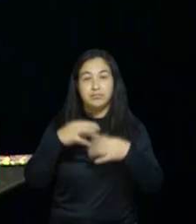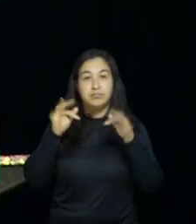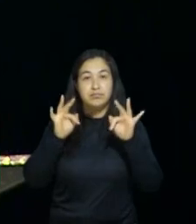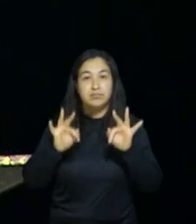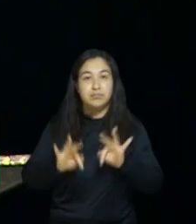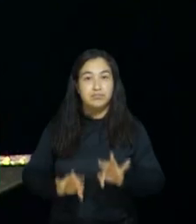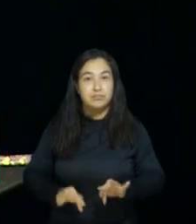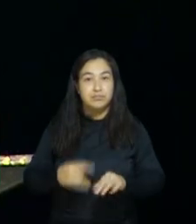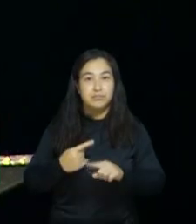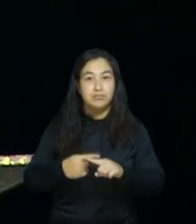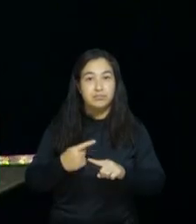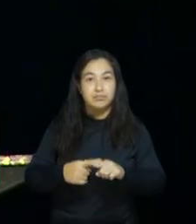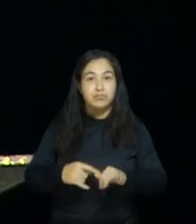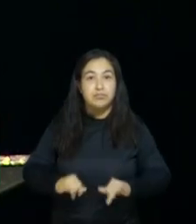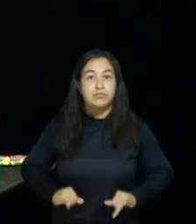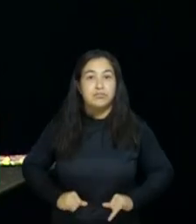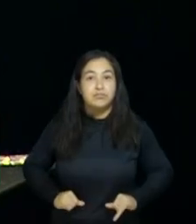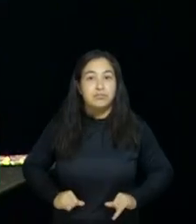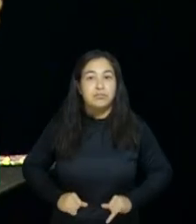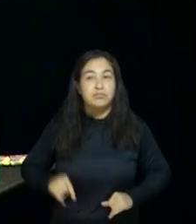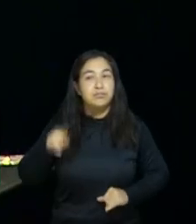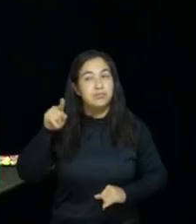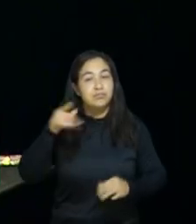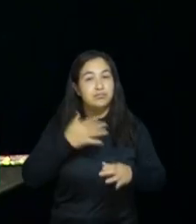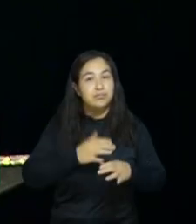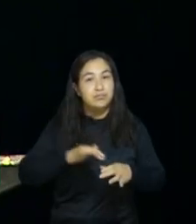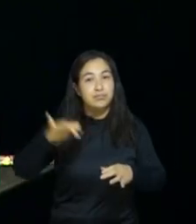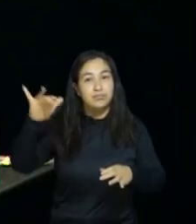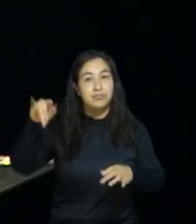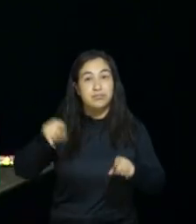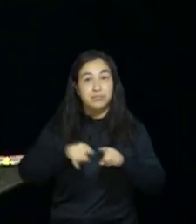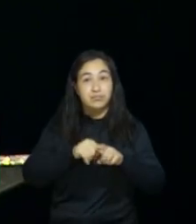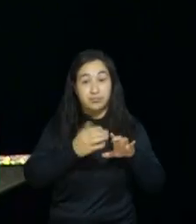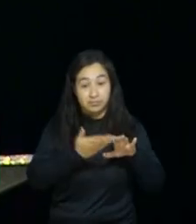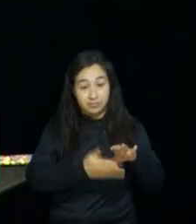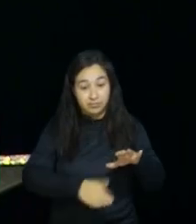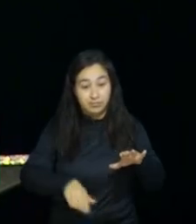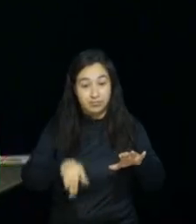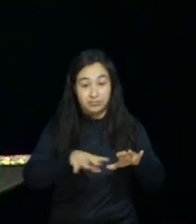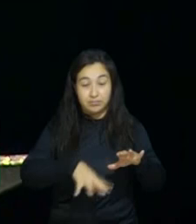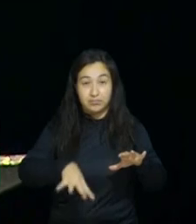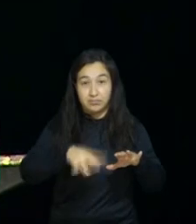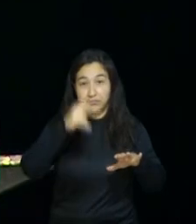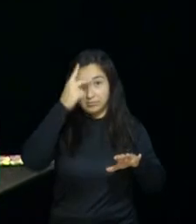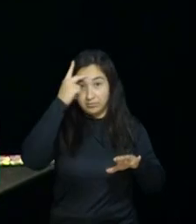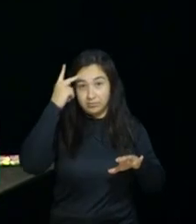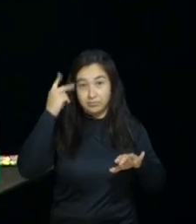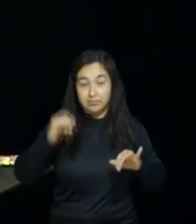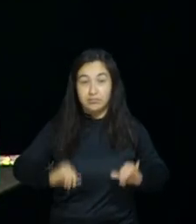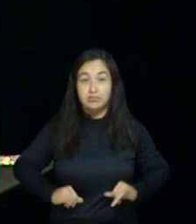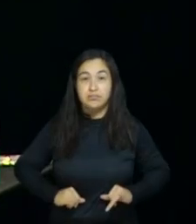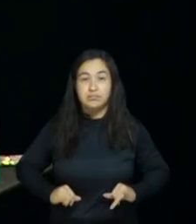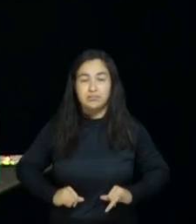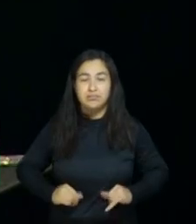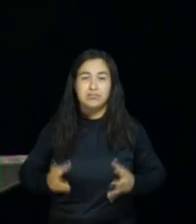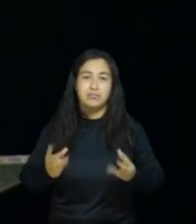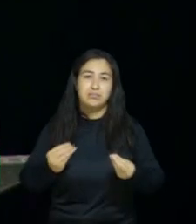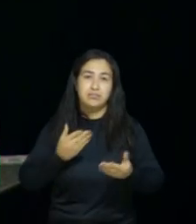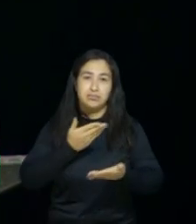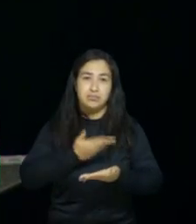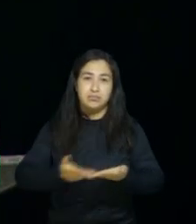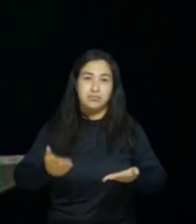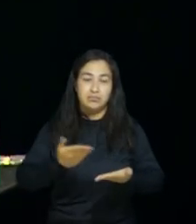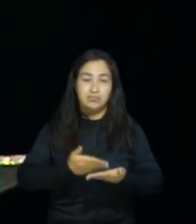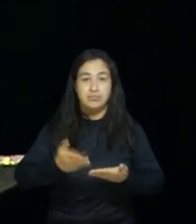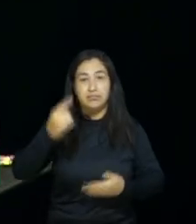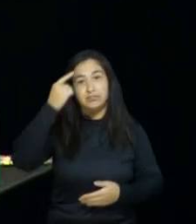porque o sofrimento lá no Alto Vale, aqui no Vale, sabe já muita gente o que passou, né? Eu me lembro aqui